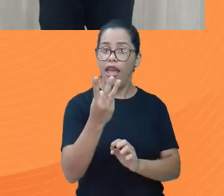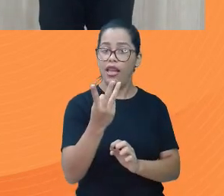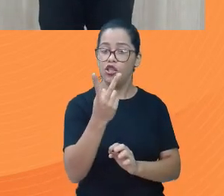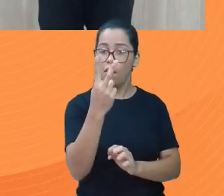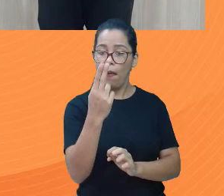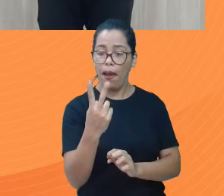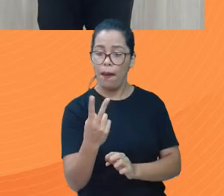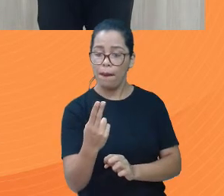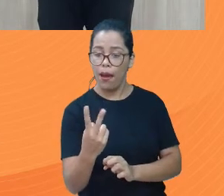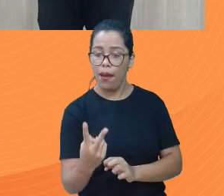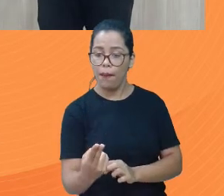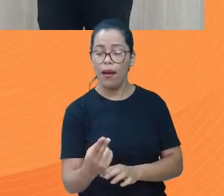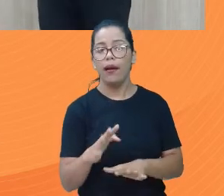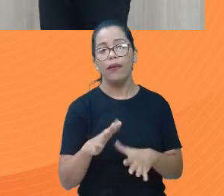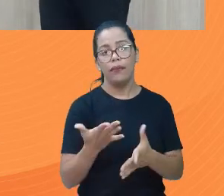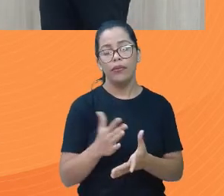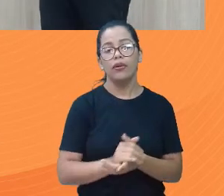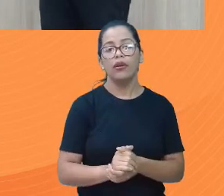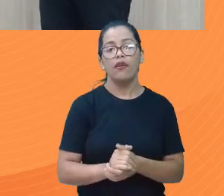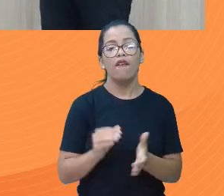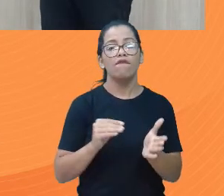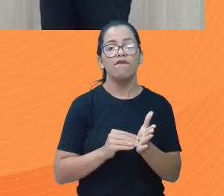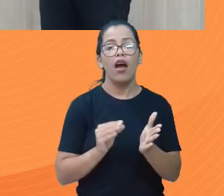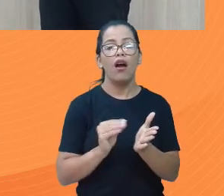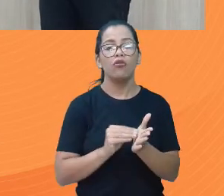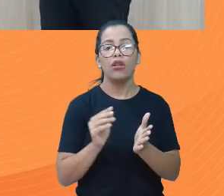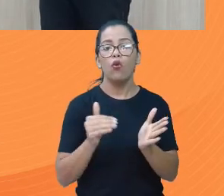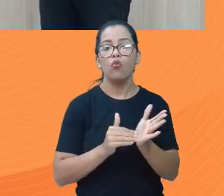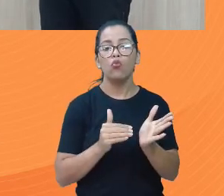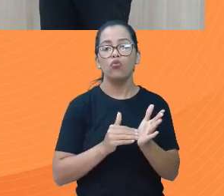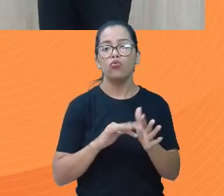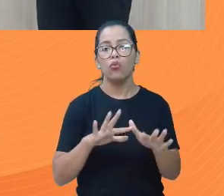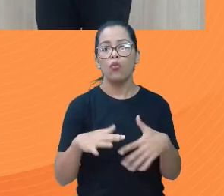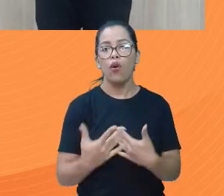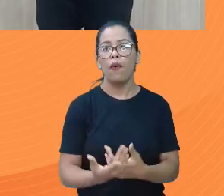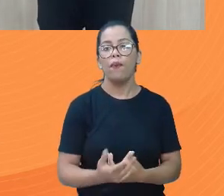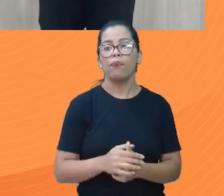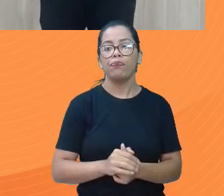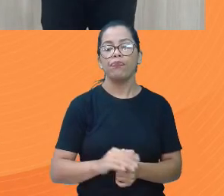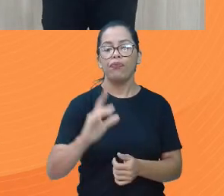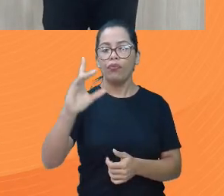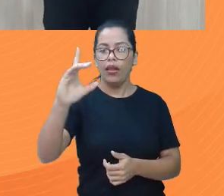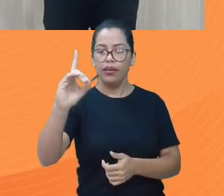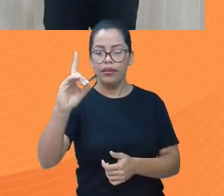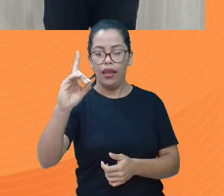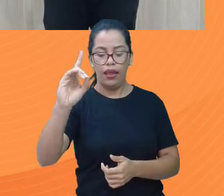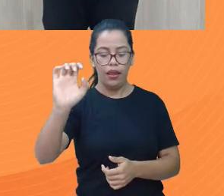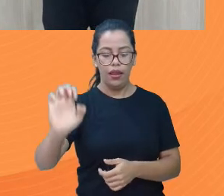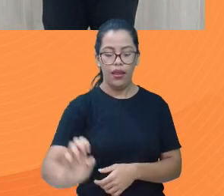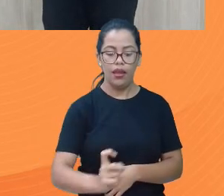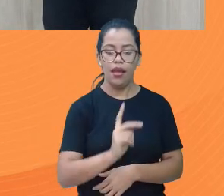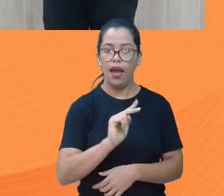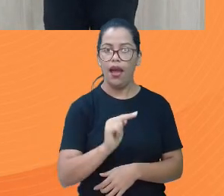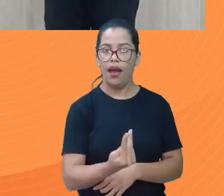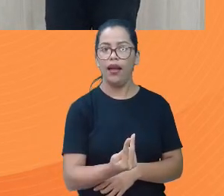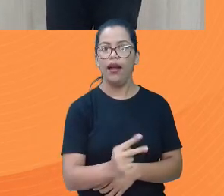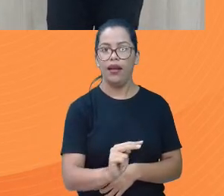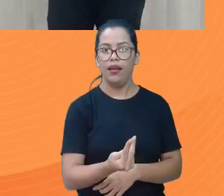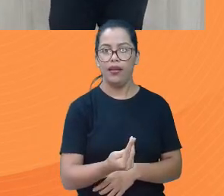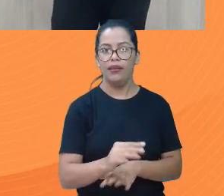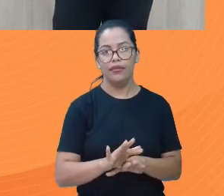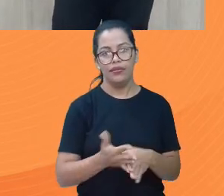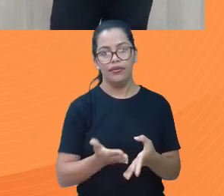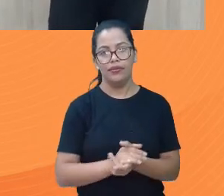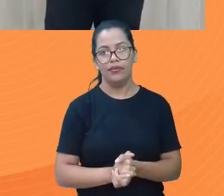ângulos correspondentes. E aí, falta só o último, né? Eu tenho o ângulo D, que ele é correspondente com o ângulo H.